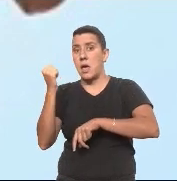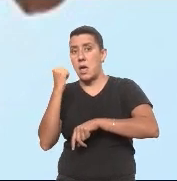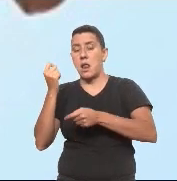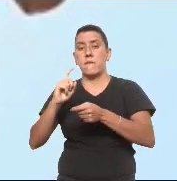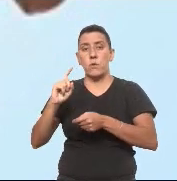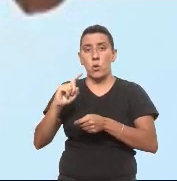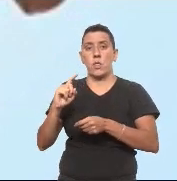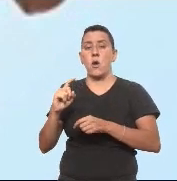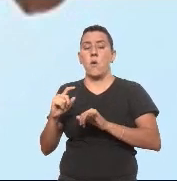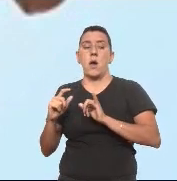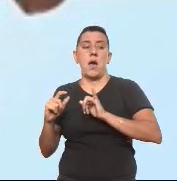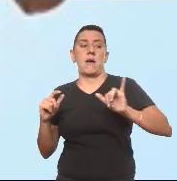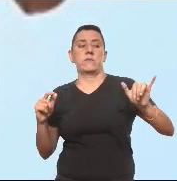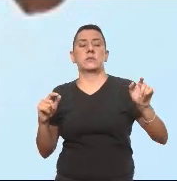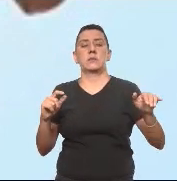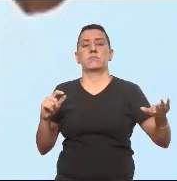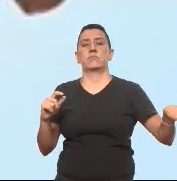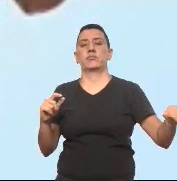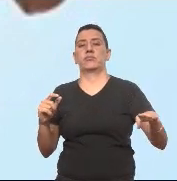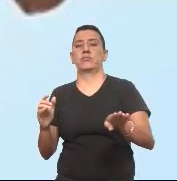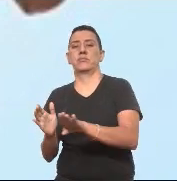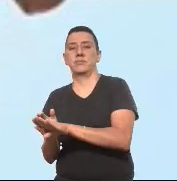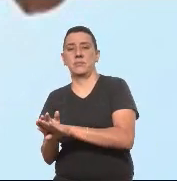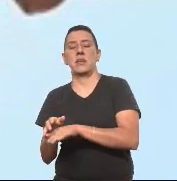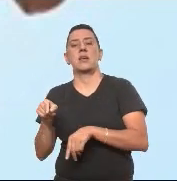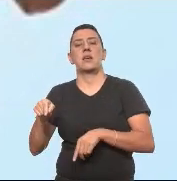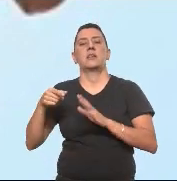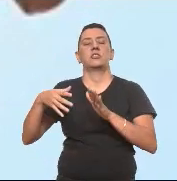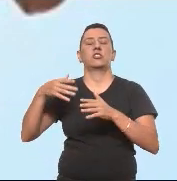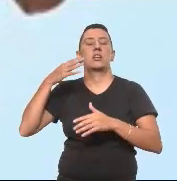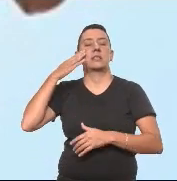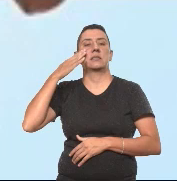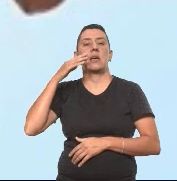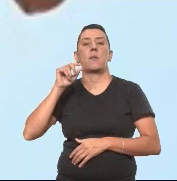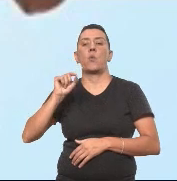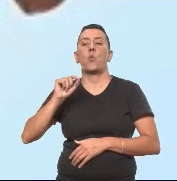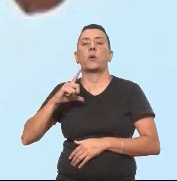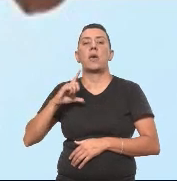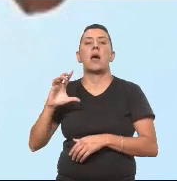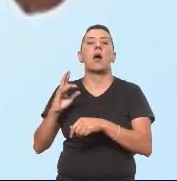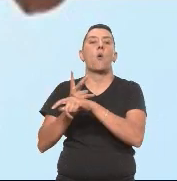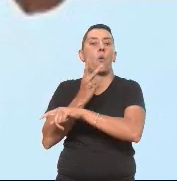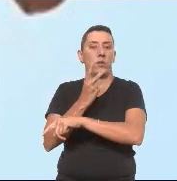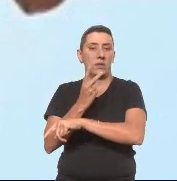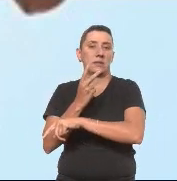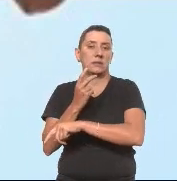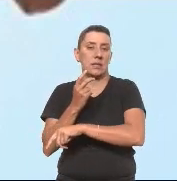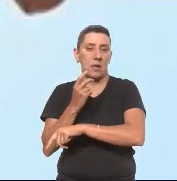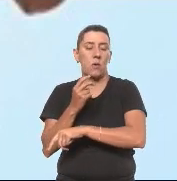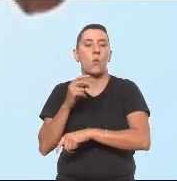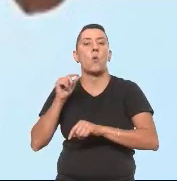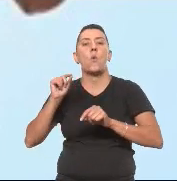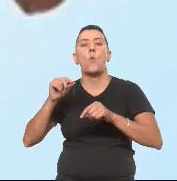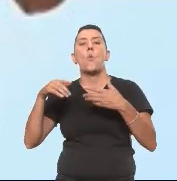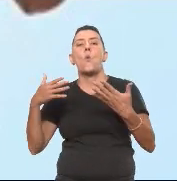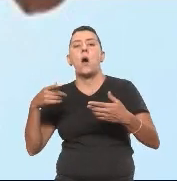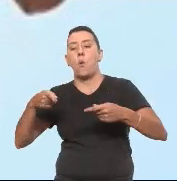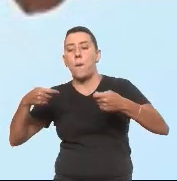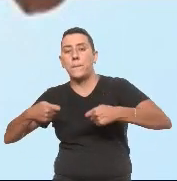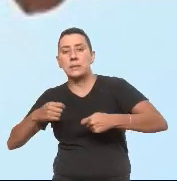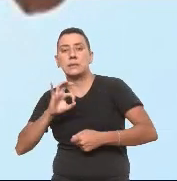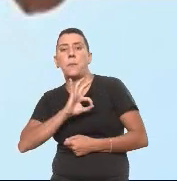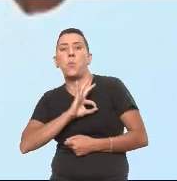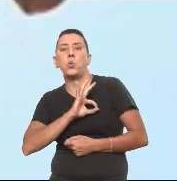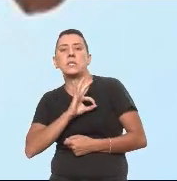centro de inteligência eu saiba exatamente o que está acontecendo quais são os tipos de envolvimentos que eu preciso que tipo de